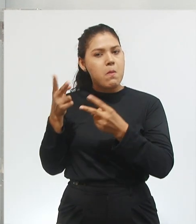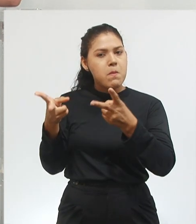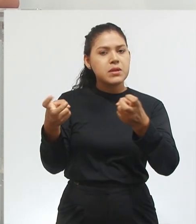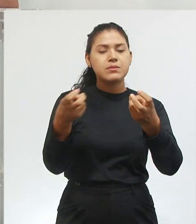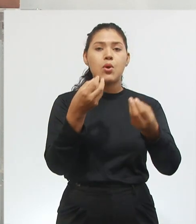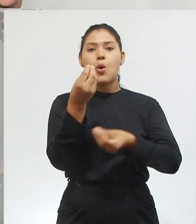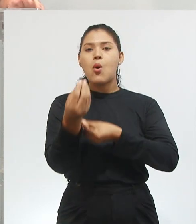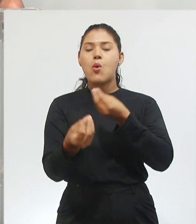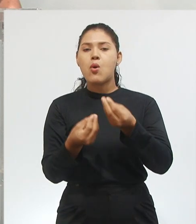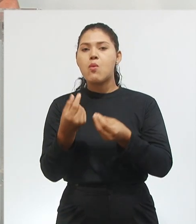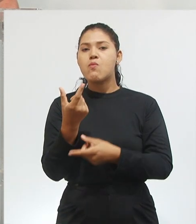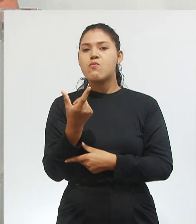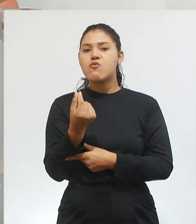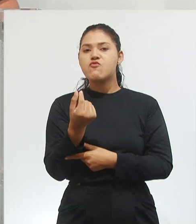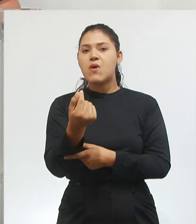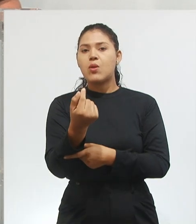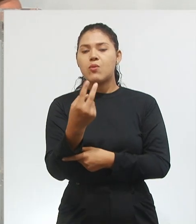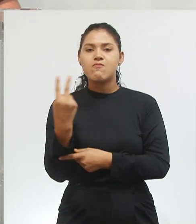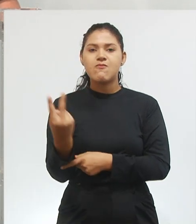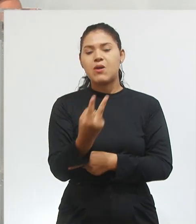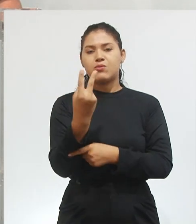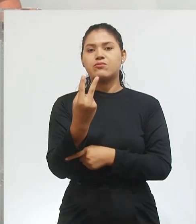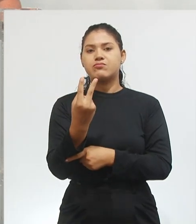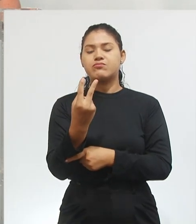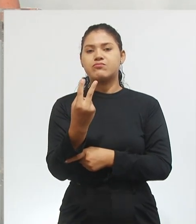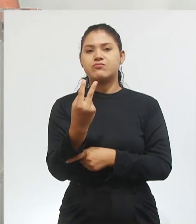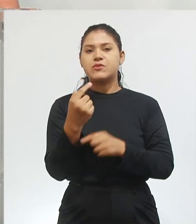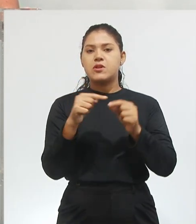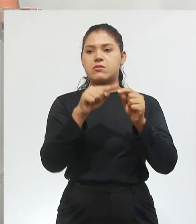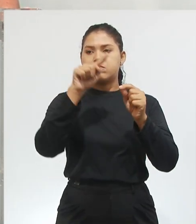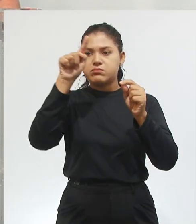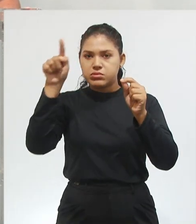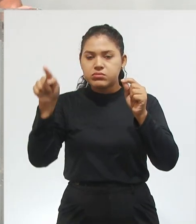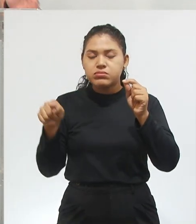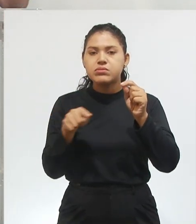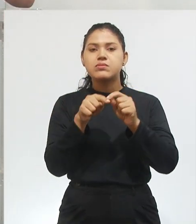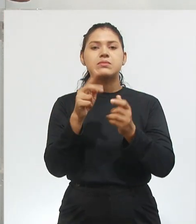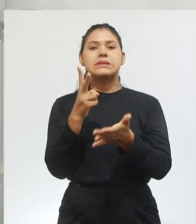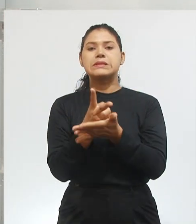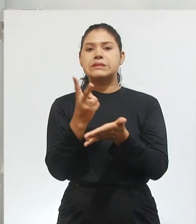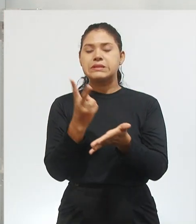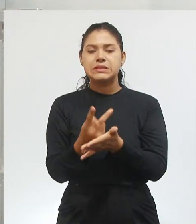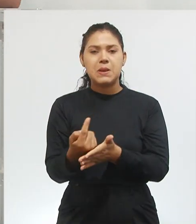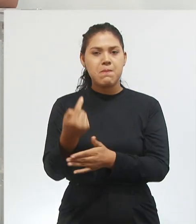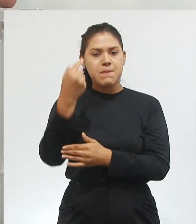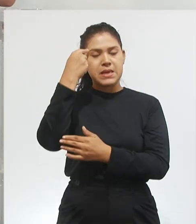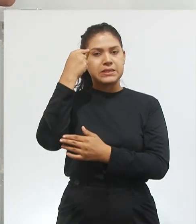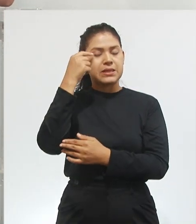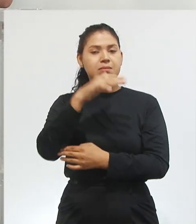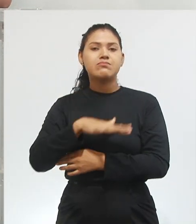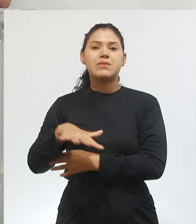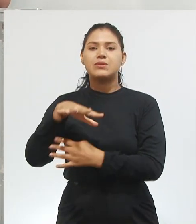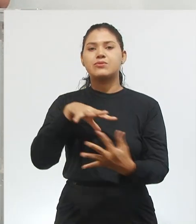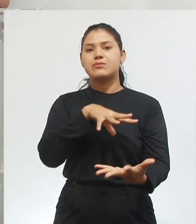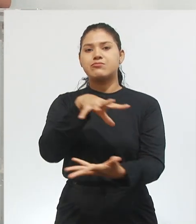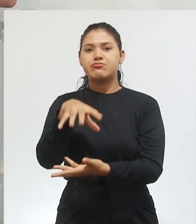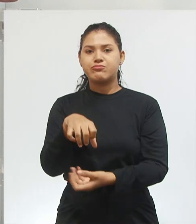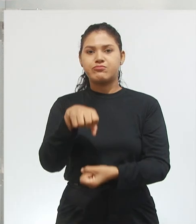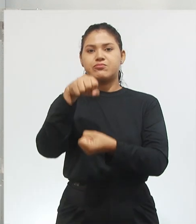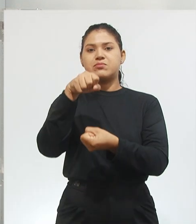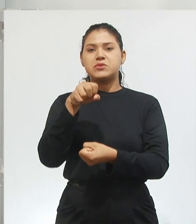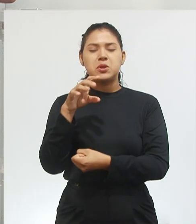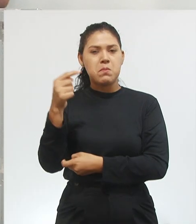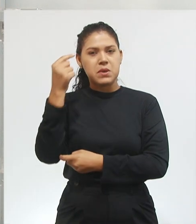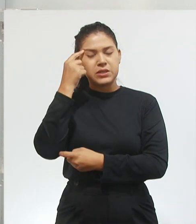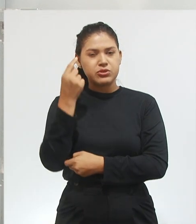ciclo do valor agregado né quando nós falamos de sustentabilidade então começo a perceber esse negócio não apenas